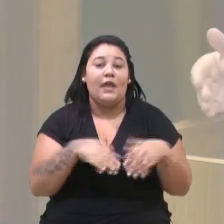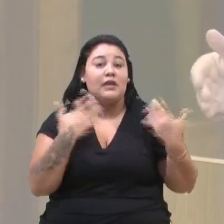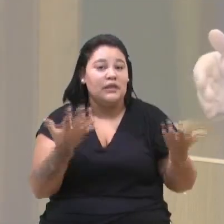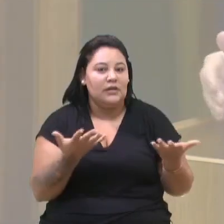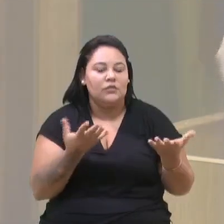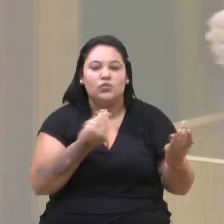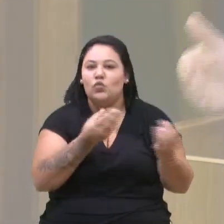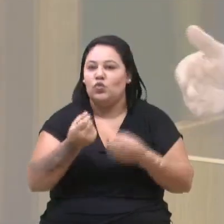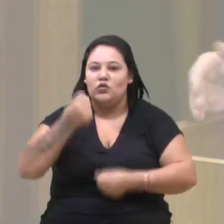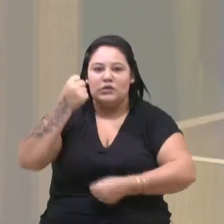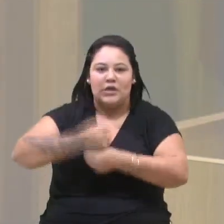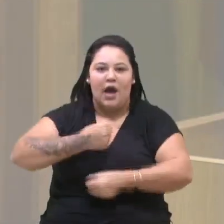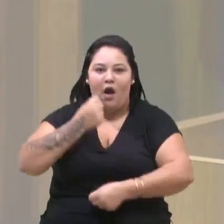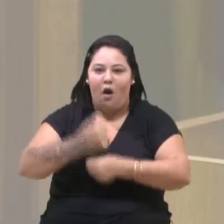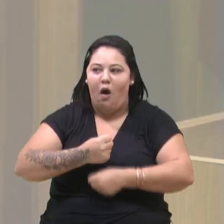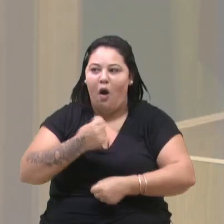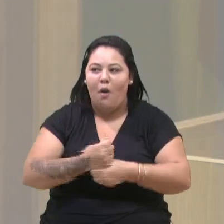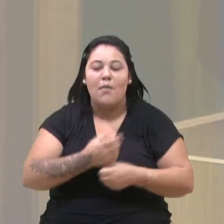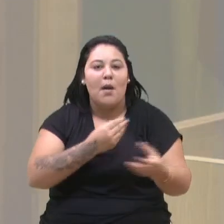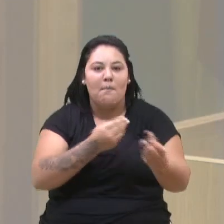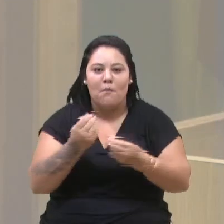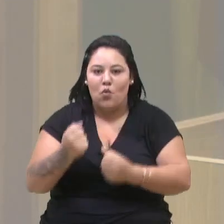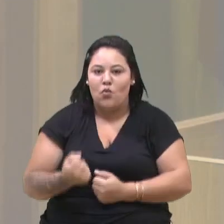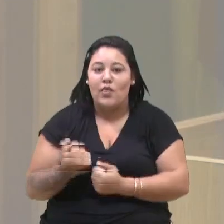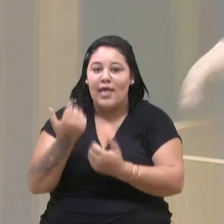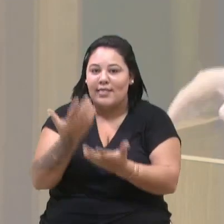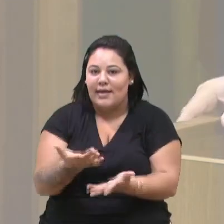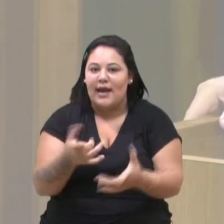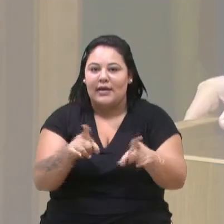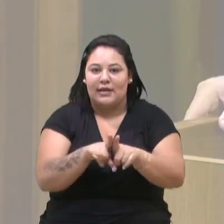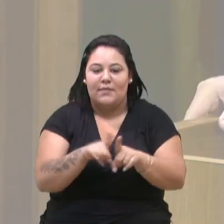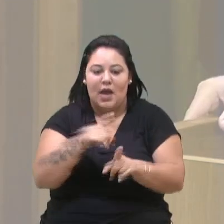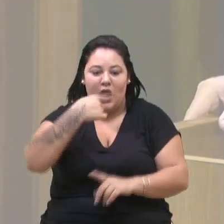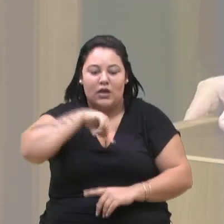muitas obras, muitas entregas. A cidade